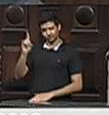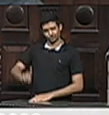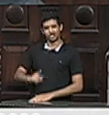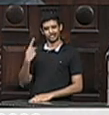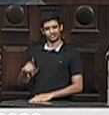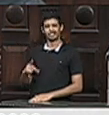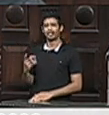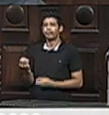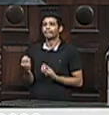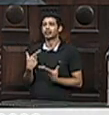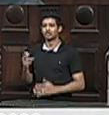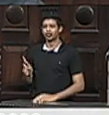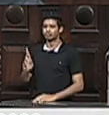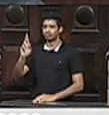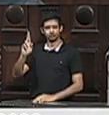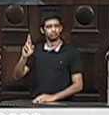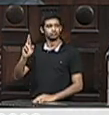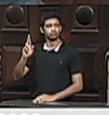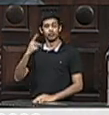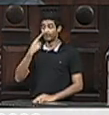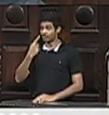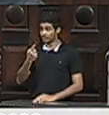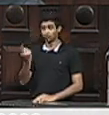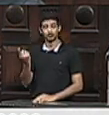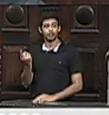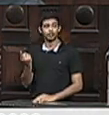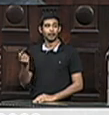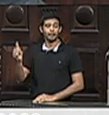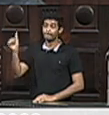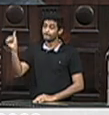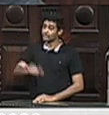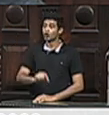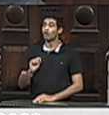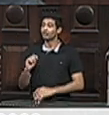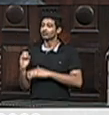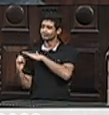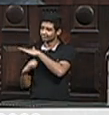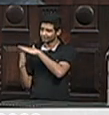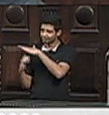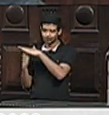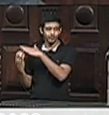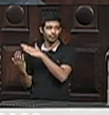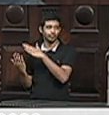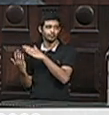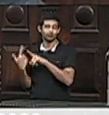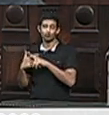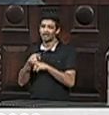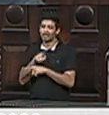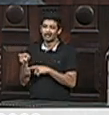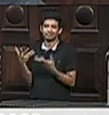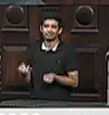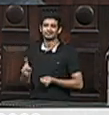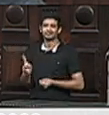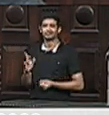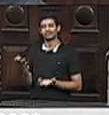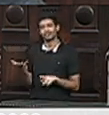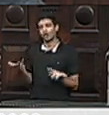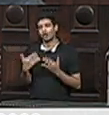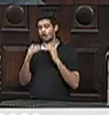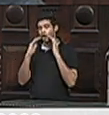5, pior para os trabalhadores. Os trabalhadores que se organizem de forma melhor para estar plenamente representados. Se